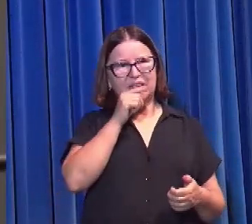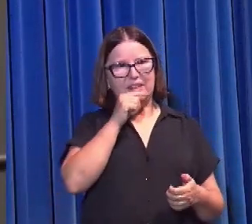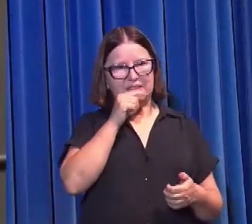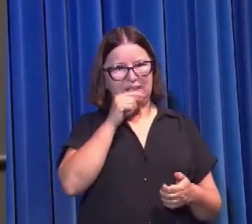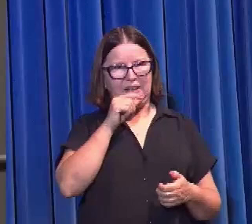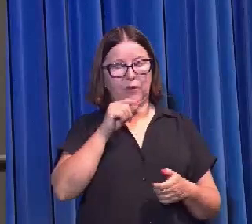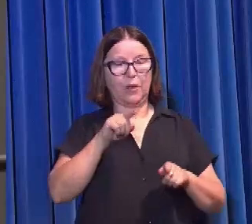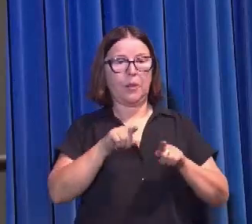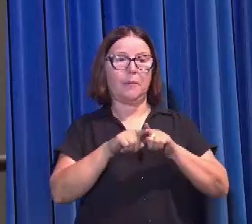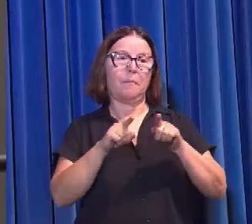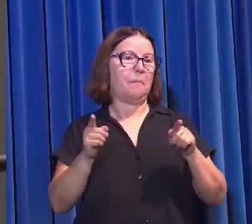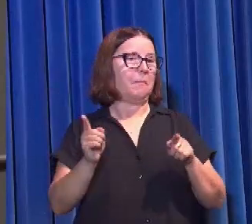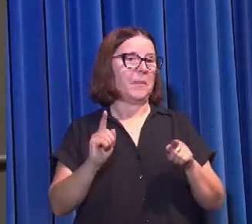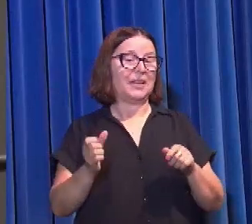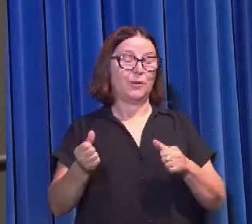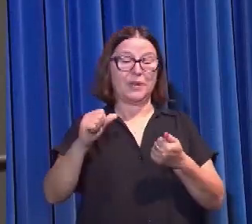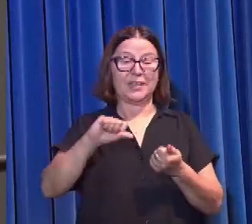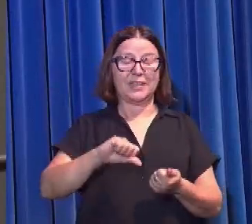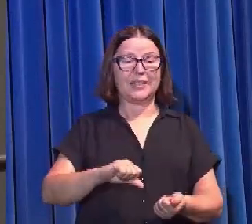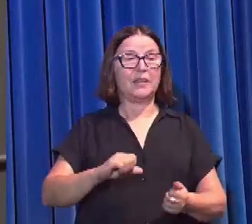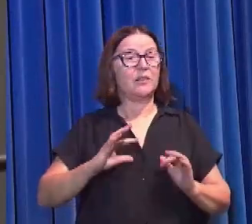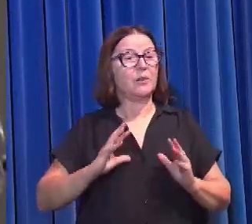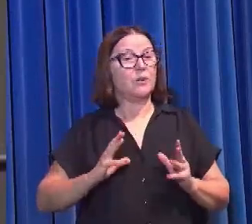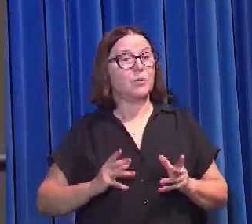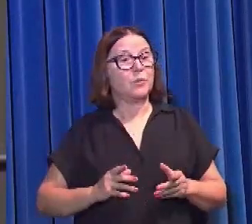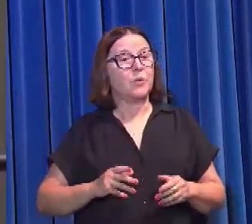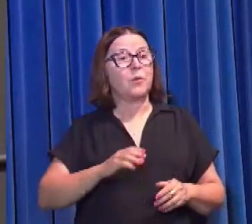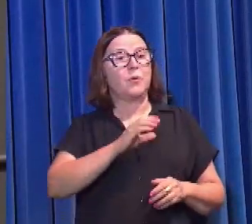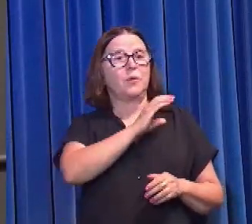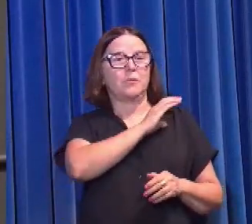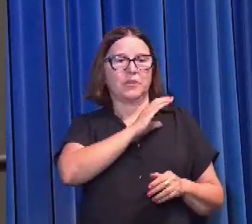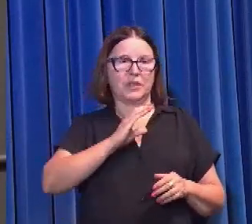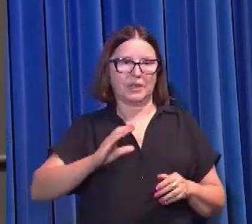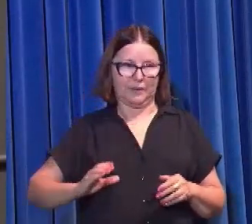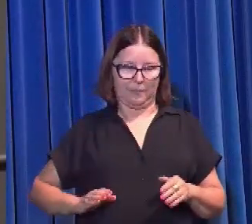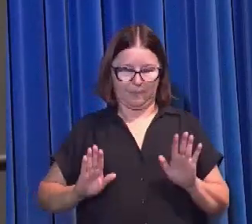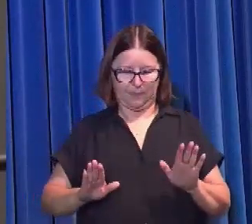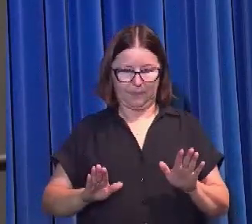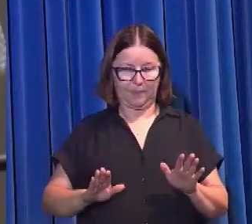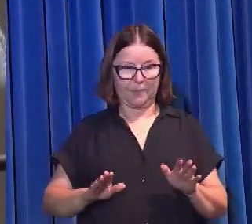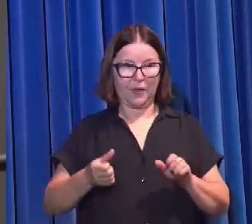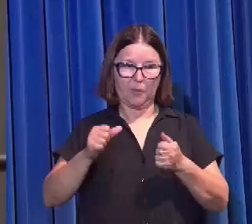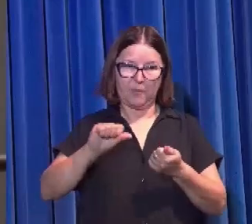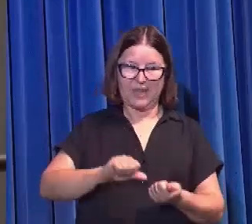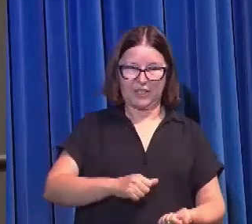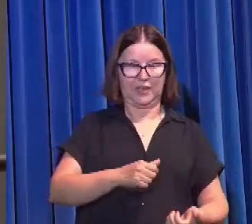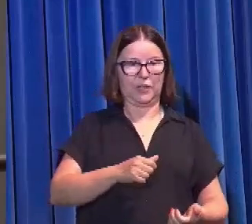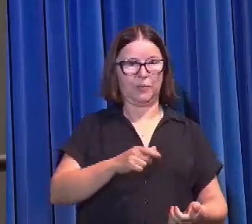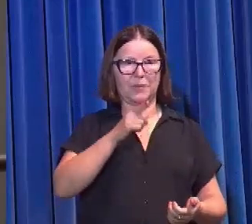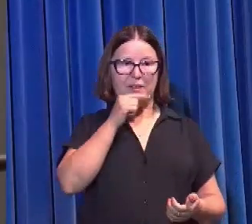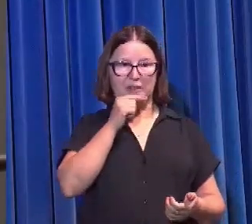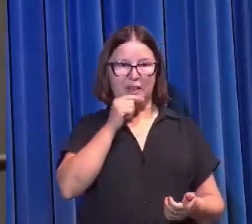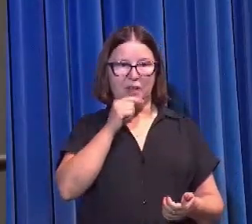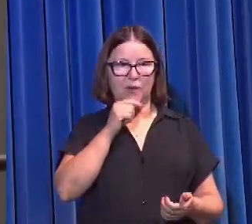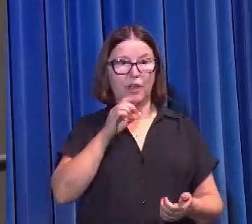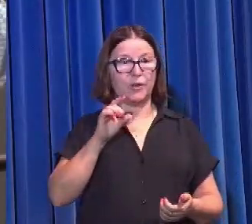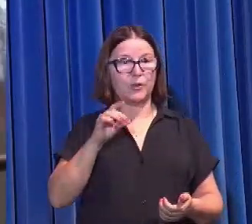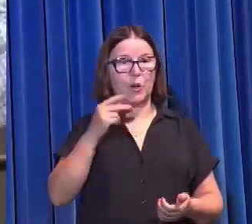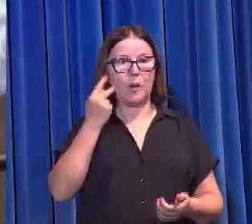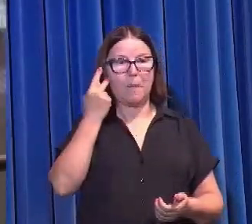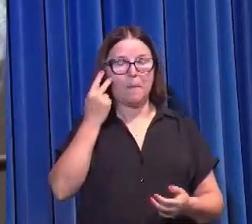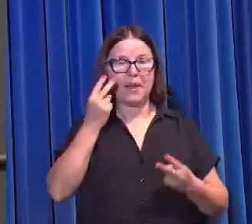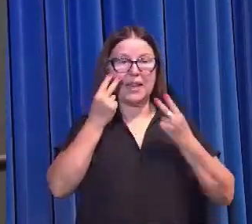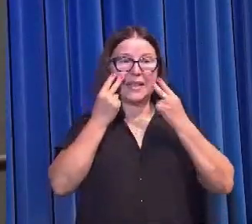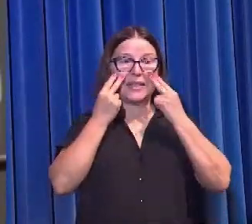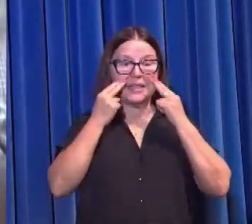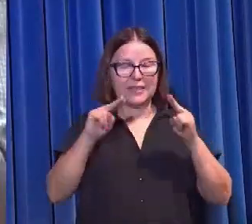Cristo. Não é desse batismo que Paulo está falando. O batismo nas águas, ele é apenas um testemunho interno daquilo que aconteceu